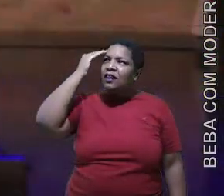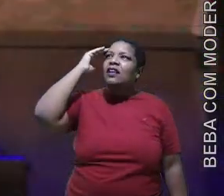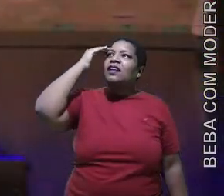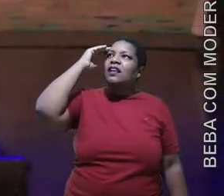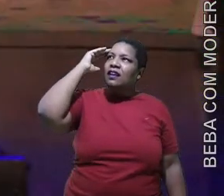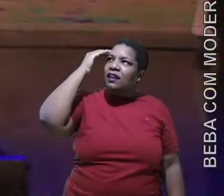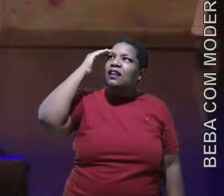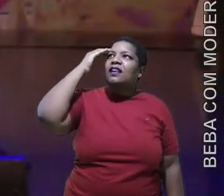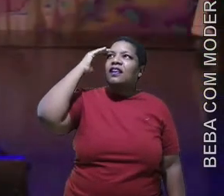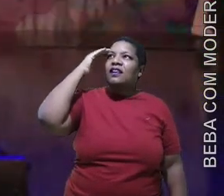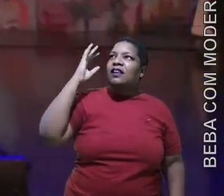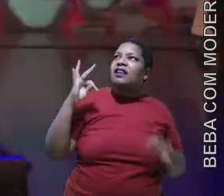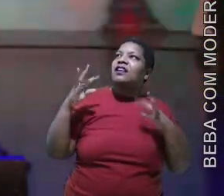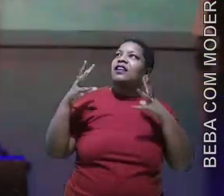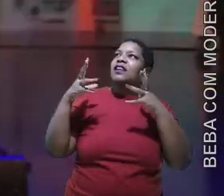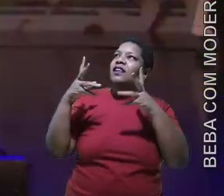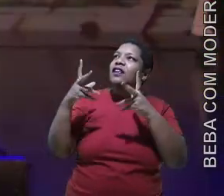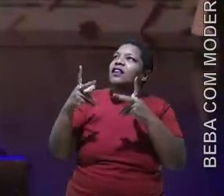o